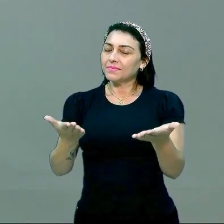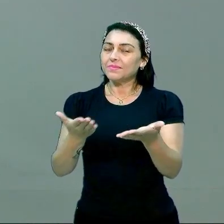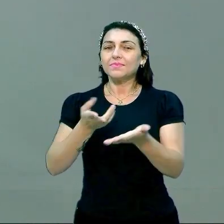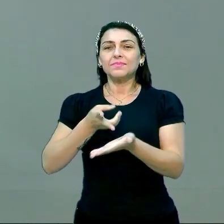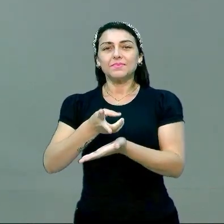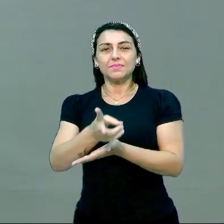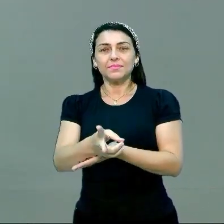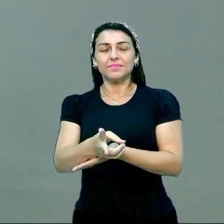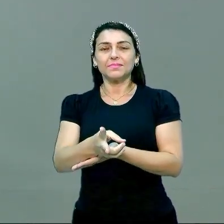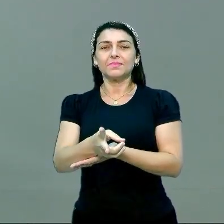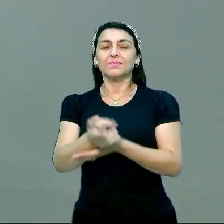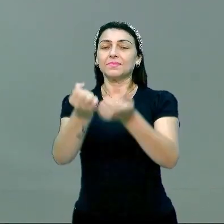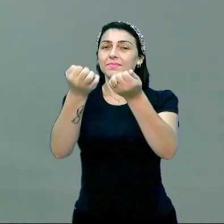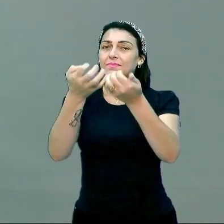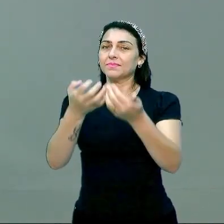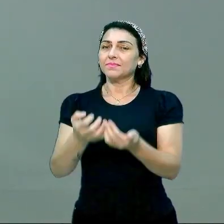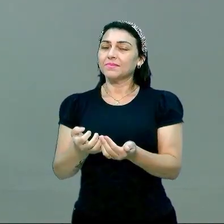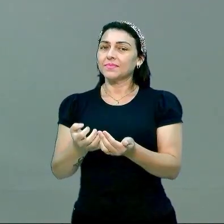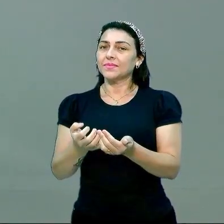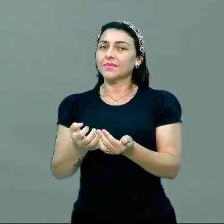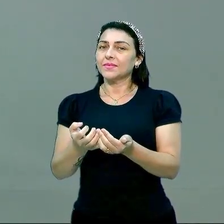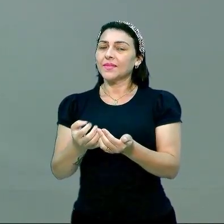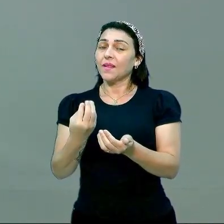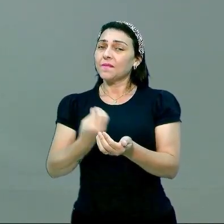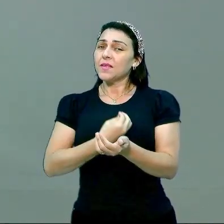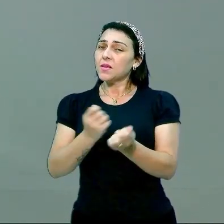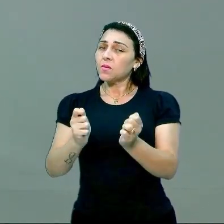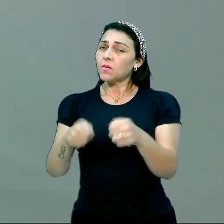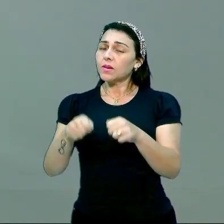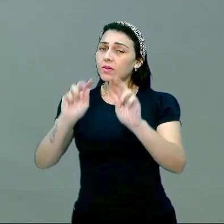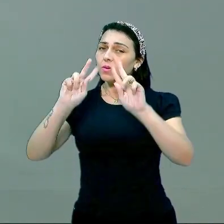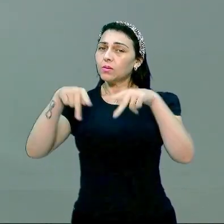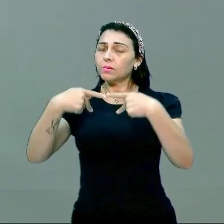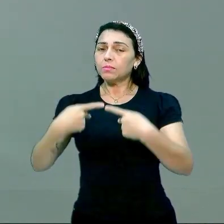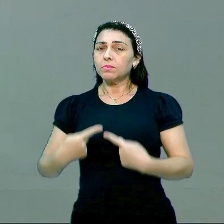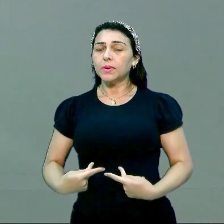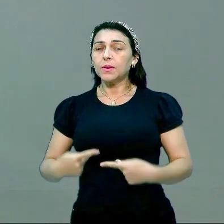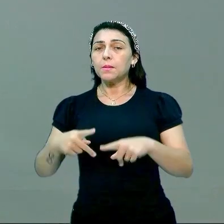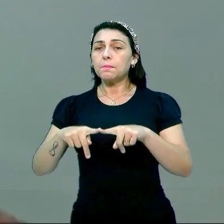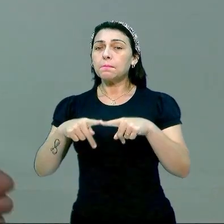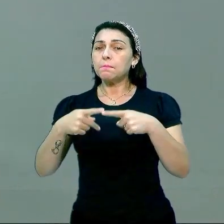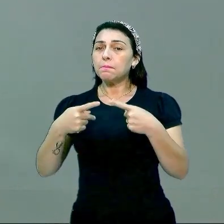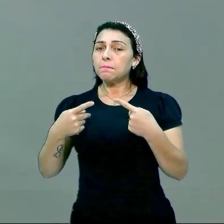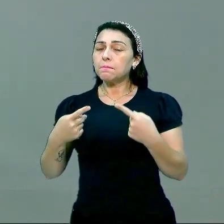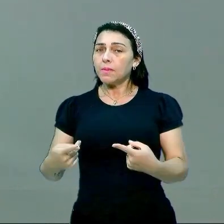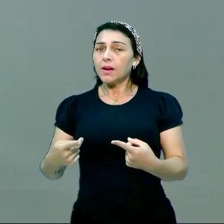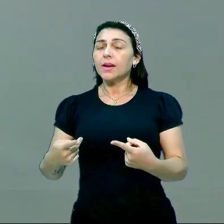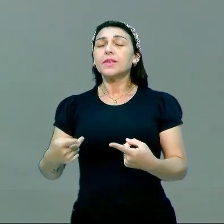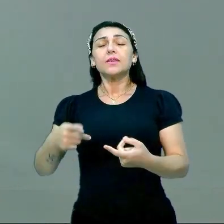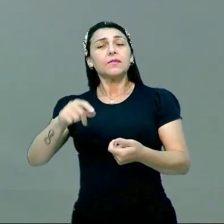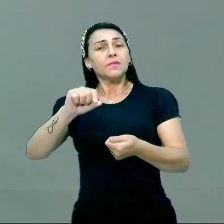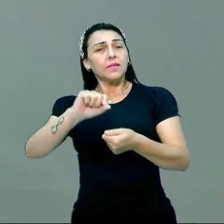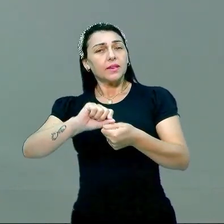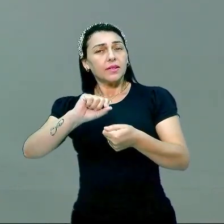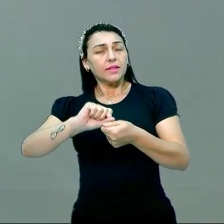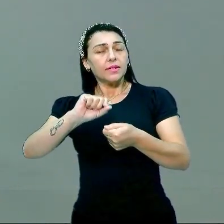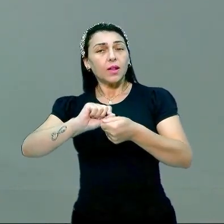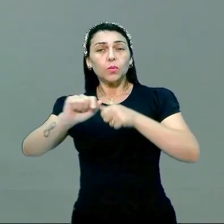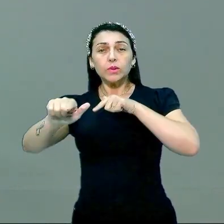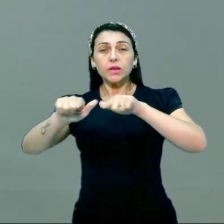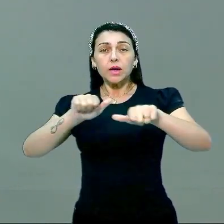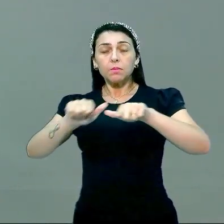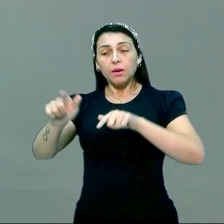vamos continuar tratando da condição humana, só que desta feita com relação ao